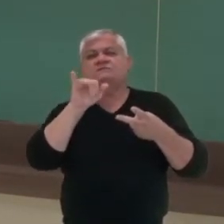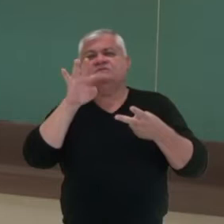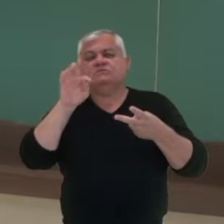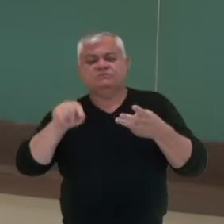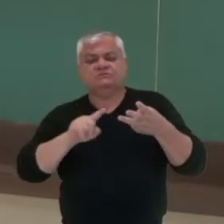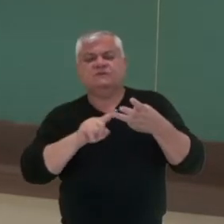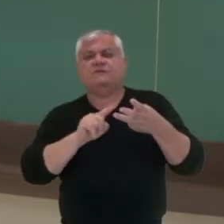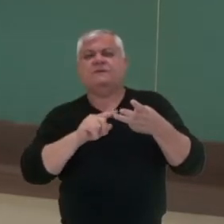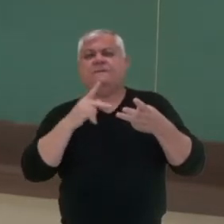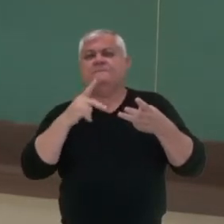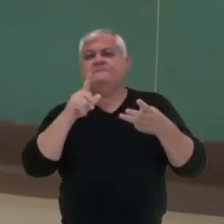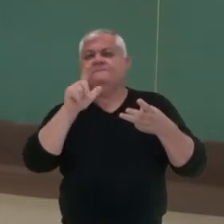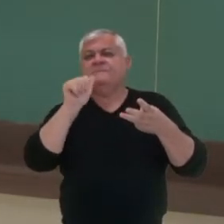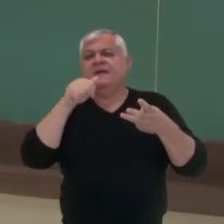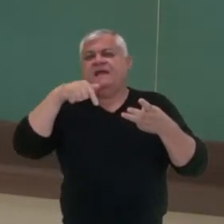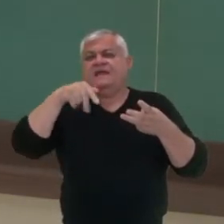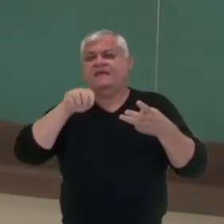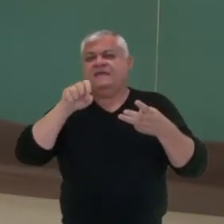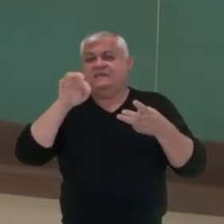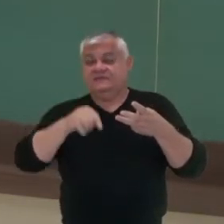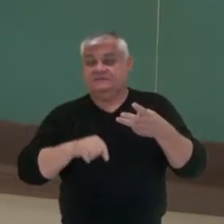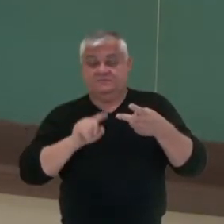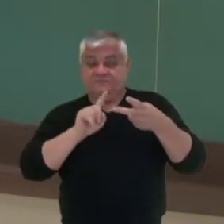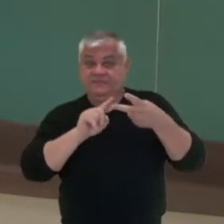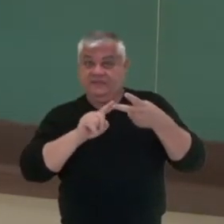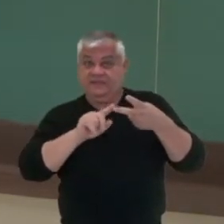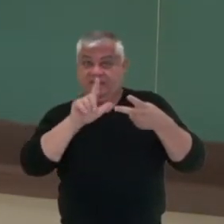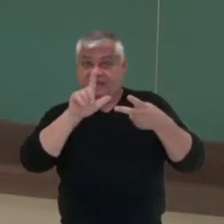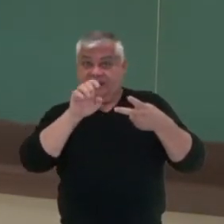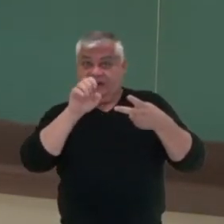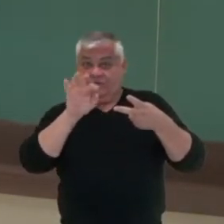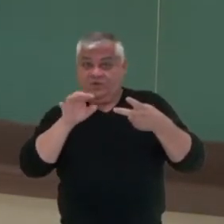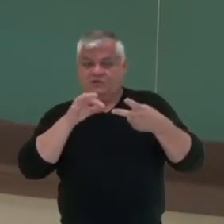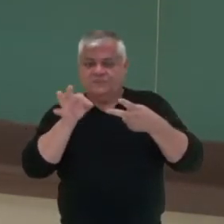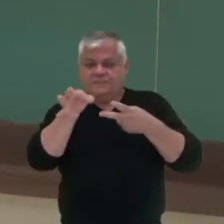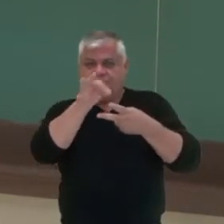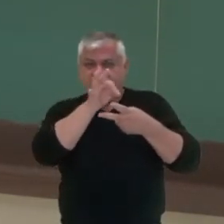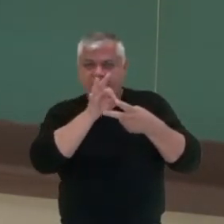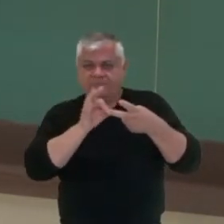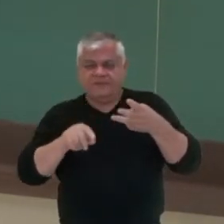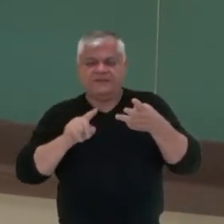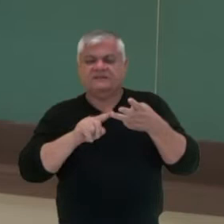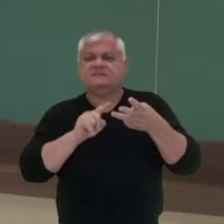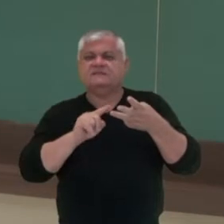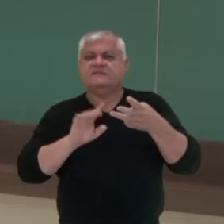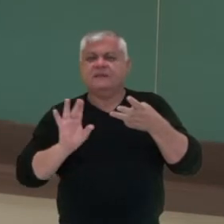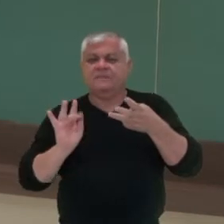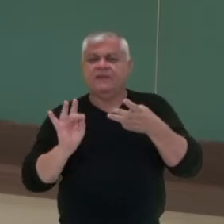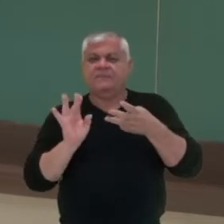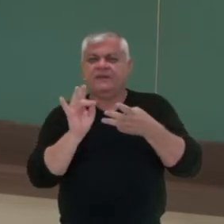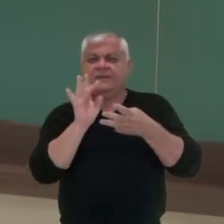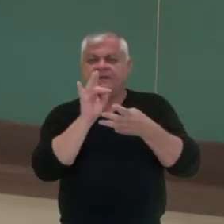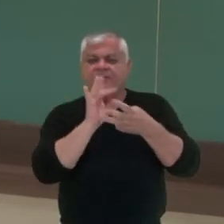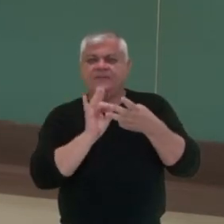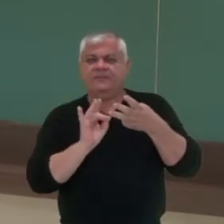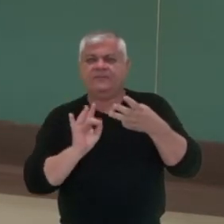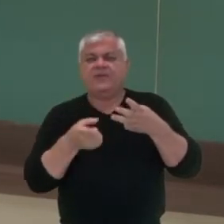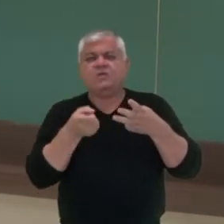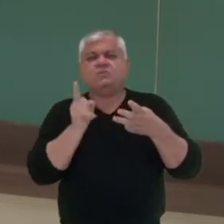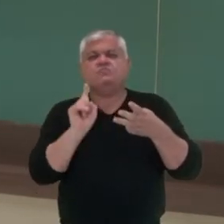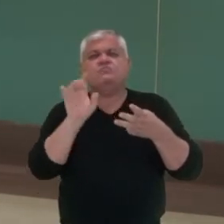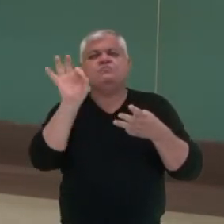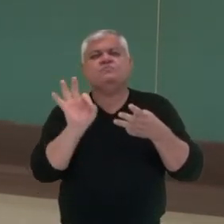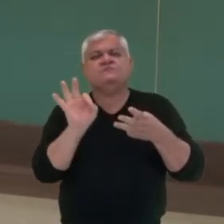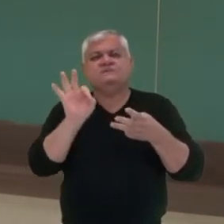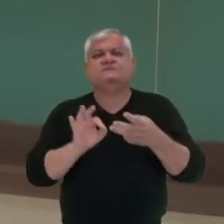Os leucócitos são as células de defesa e as plaquetas são pedaços de citoplasma, que corresponde a menos de 1% do